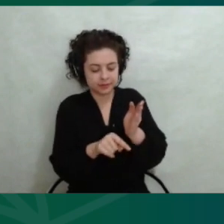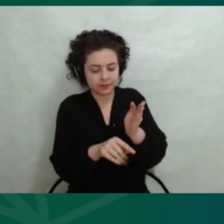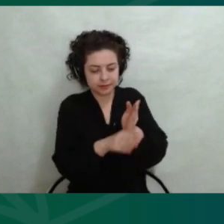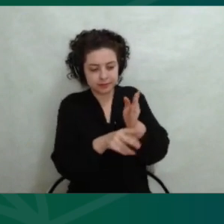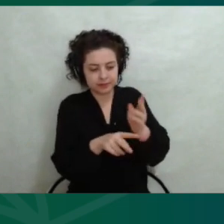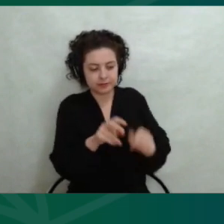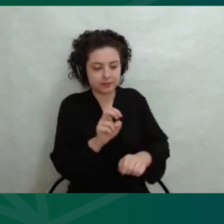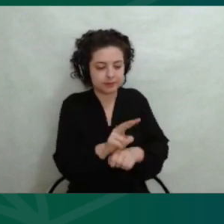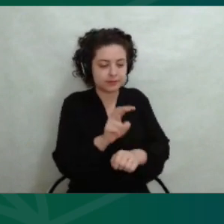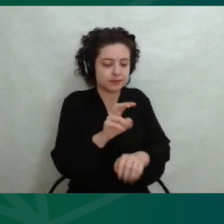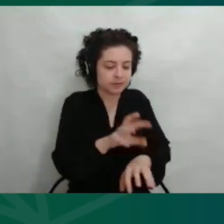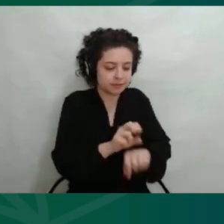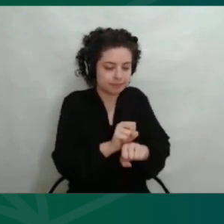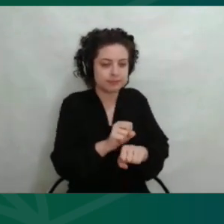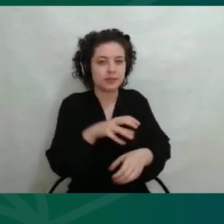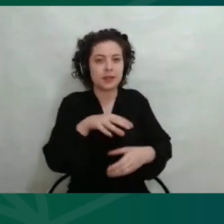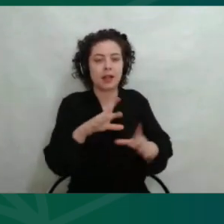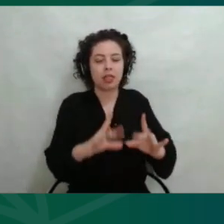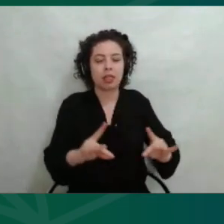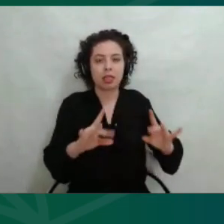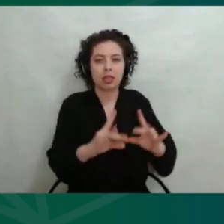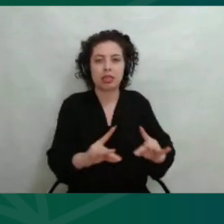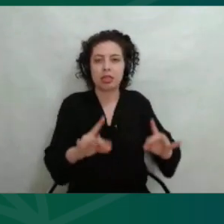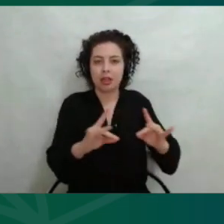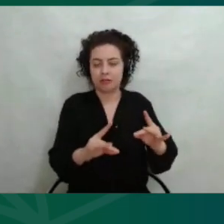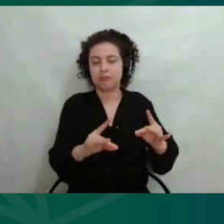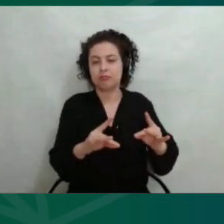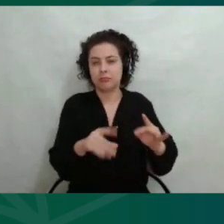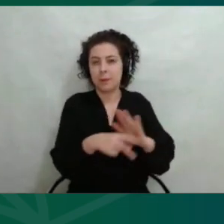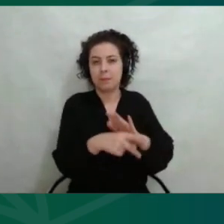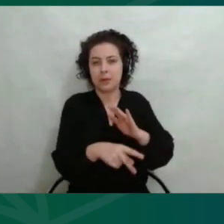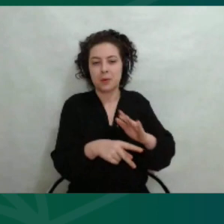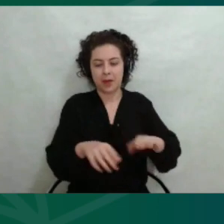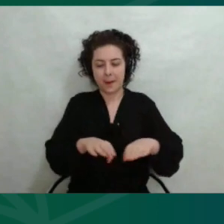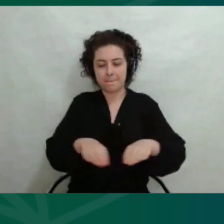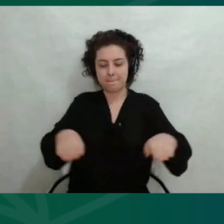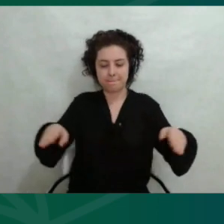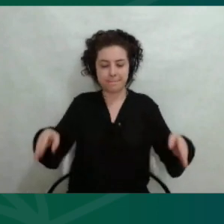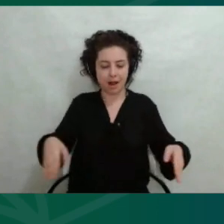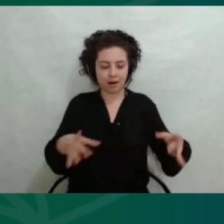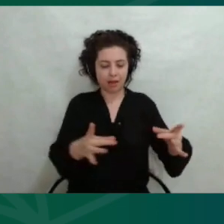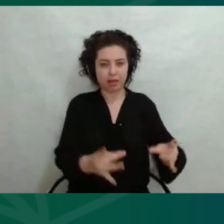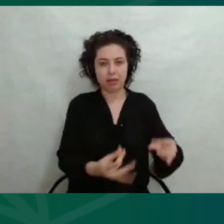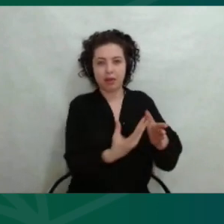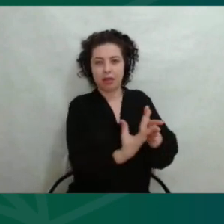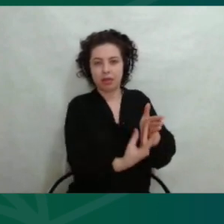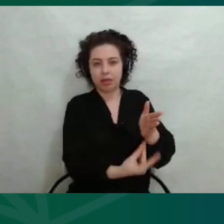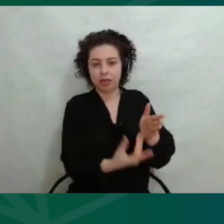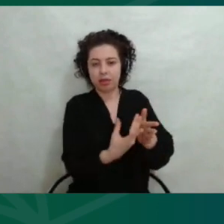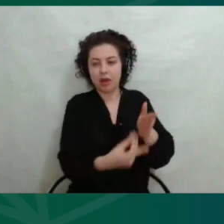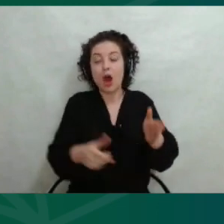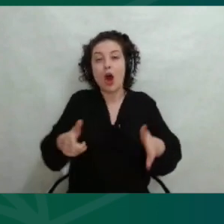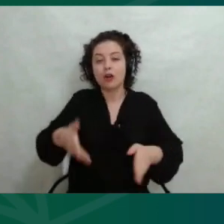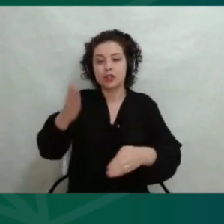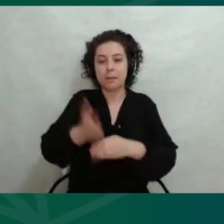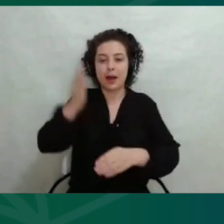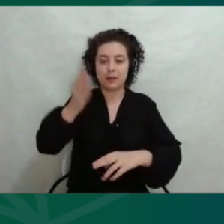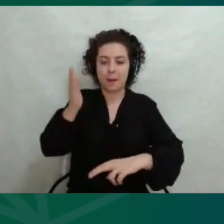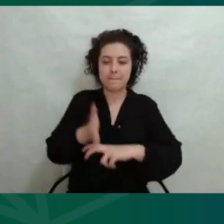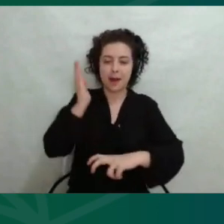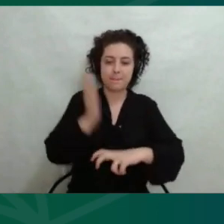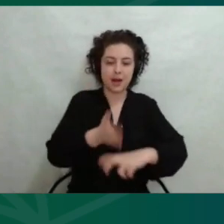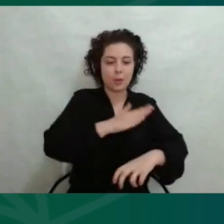em líquidos, né, dos balcões onde esses animais eram mortos e limpos. Então,